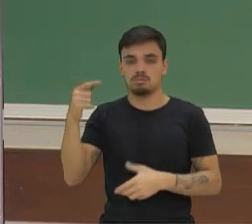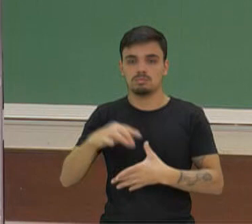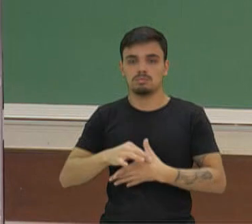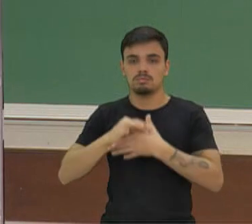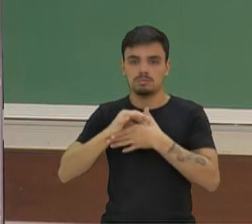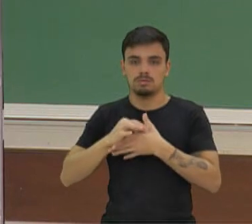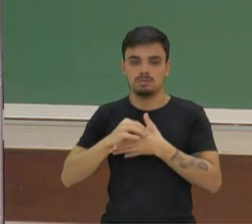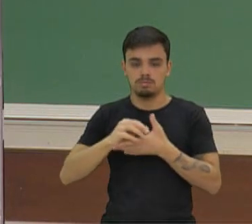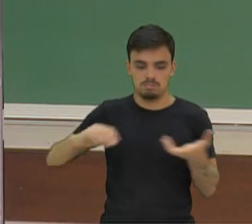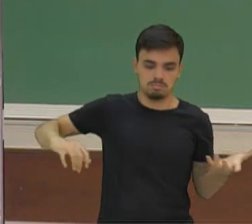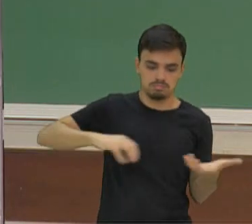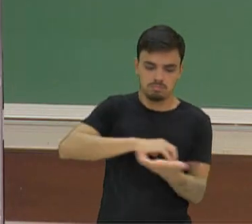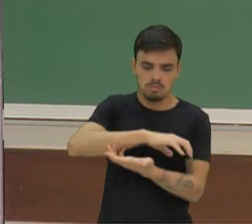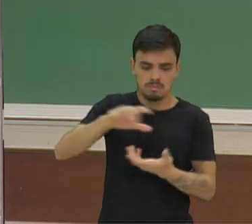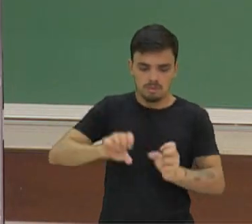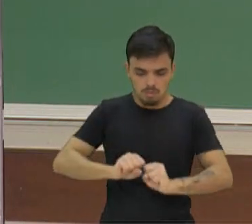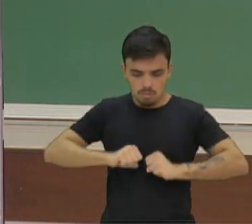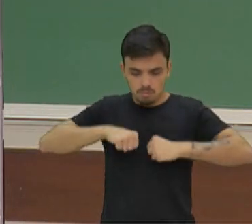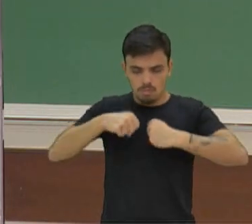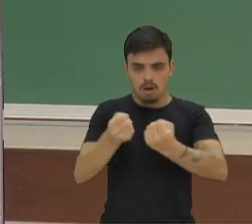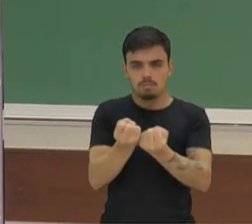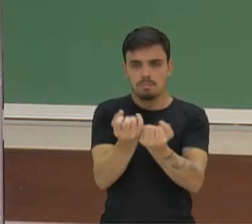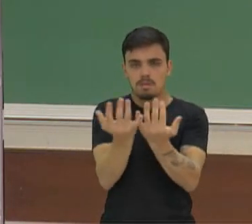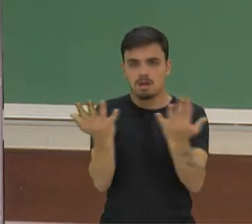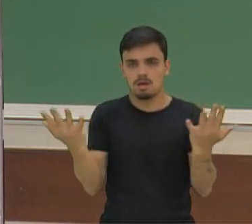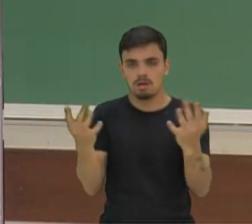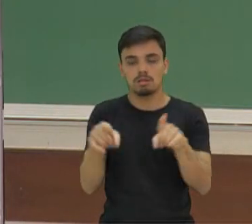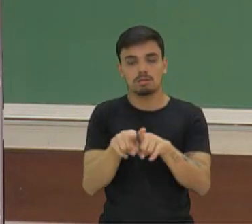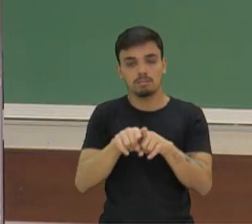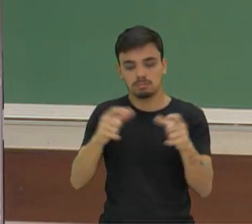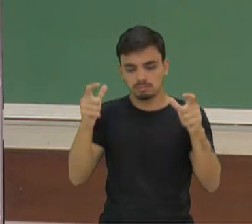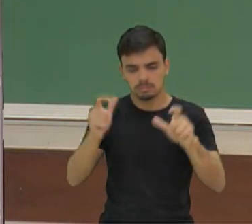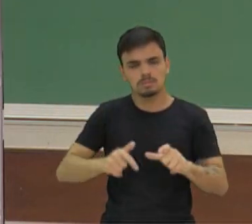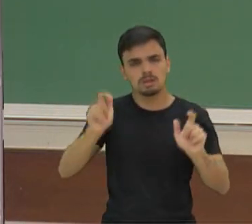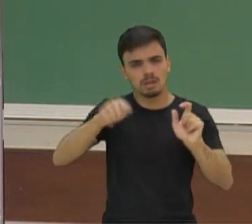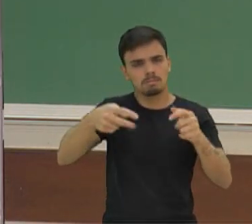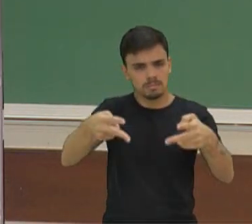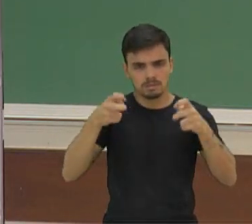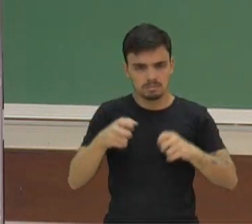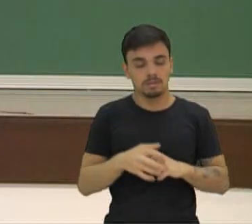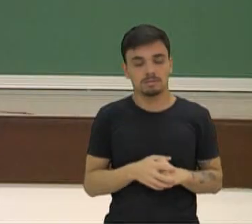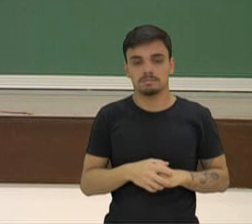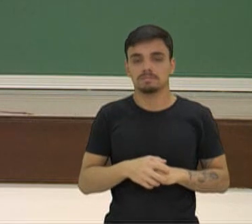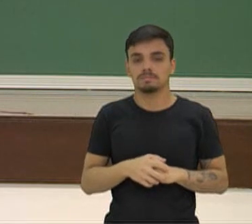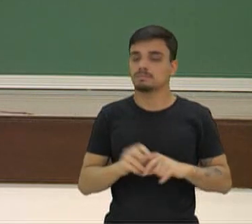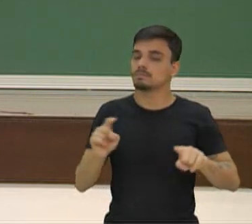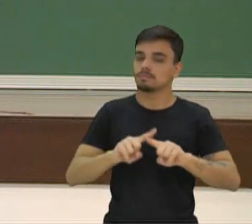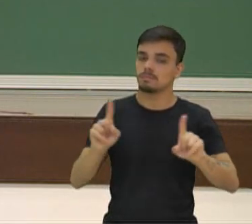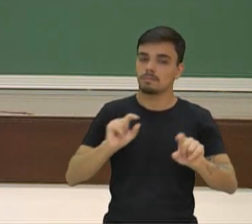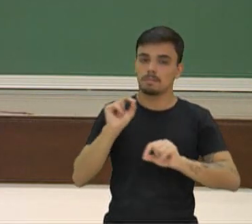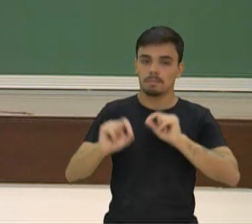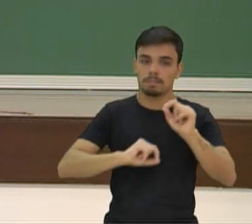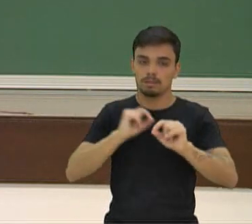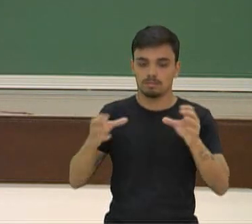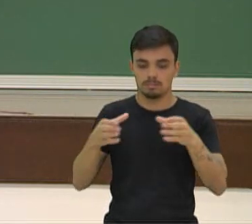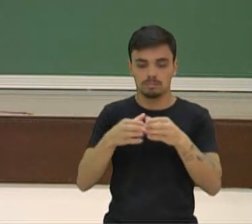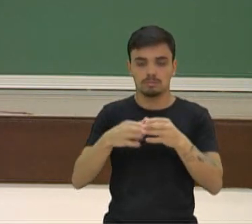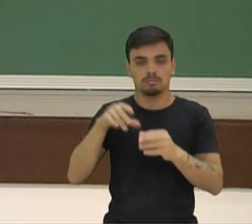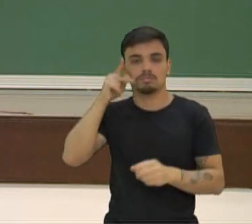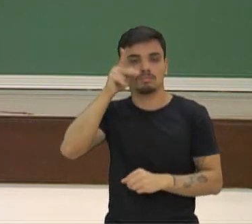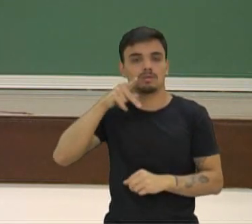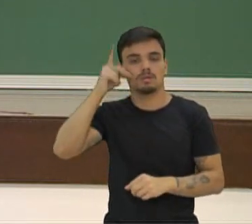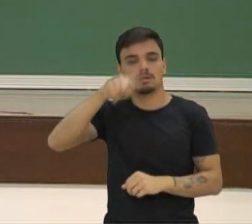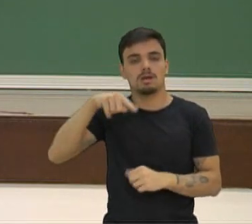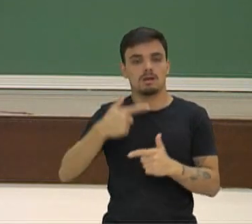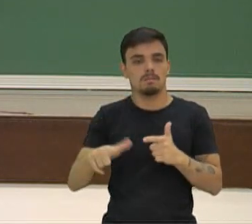força em quantidade e também em território. Conseguem perceber isso? Porém, os grupos políticos, que eram